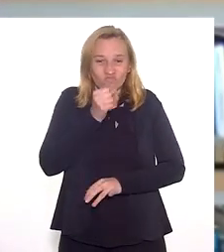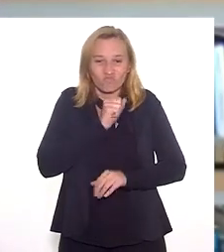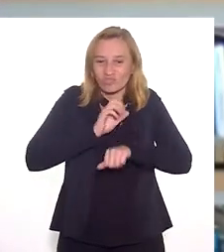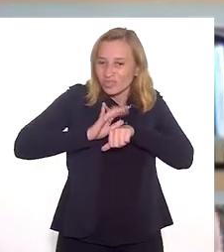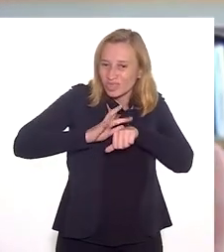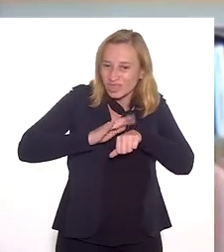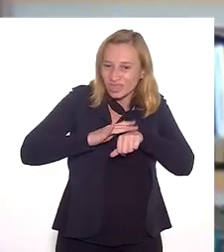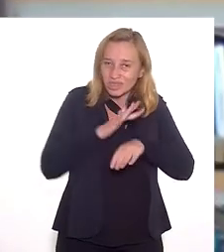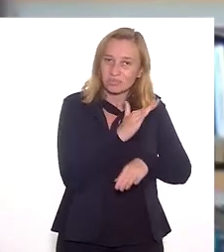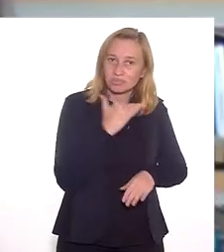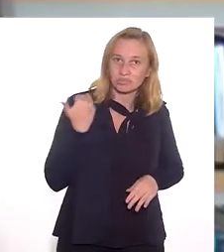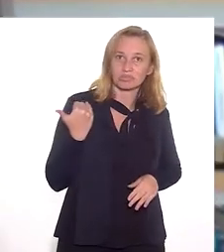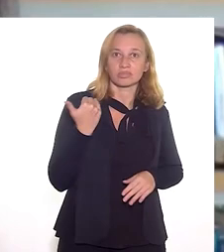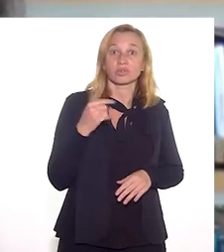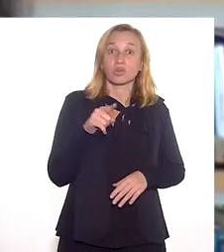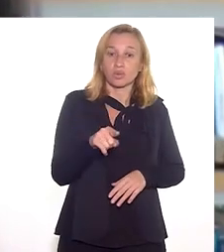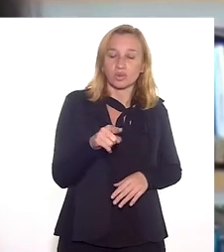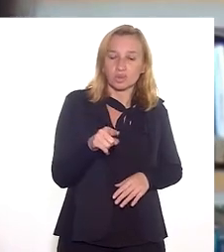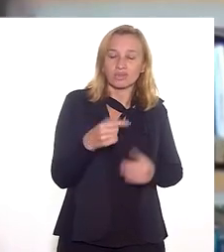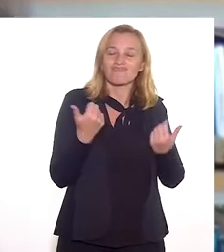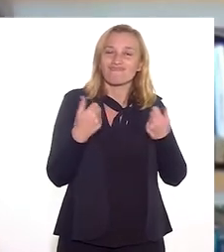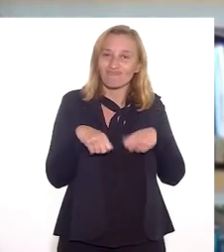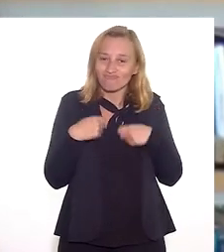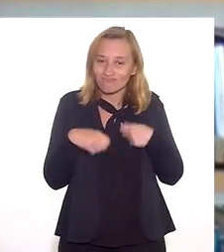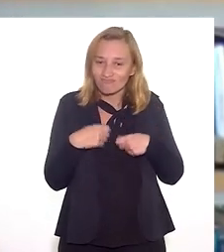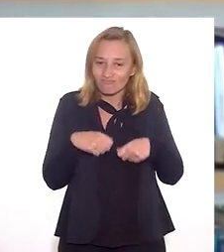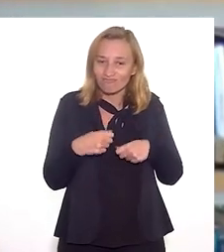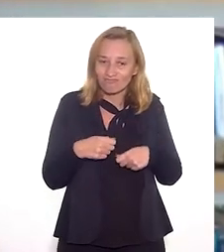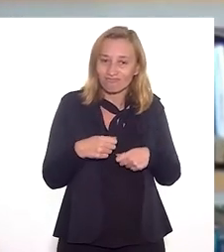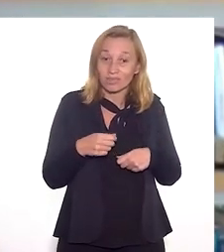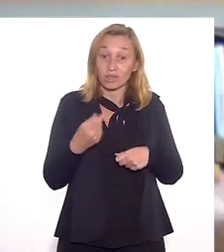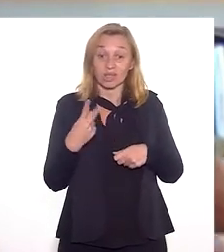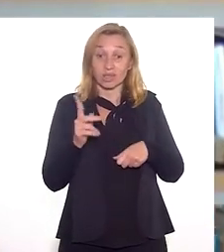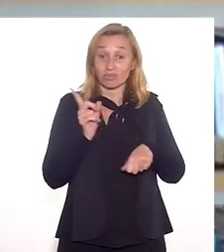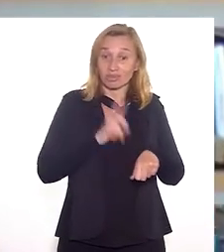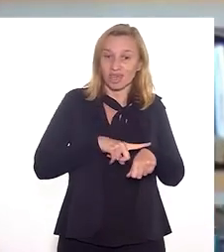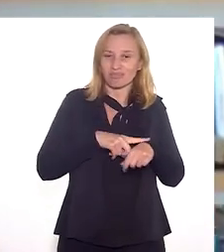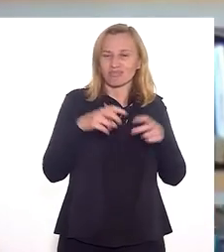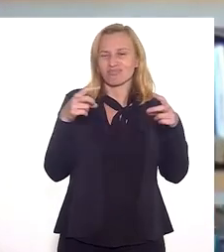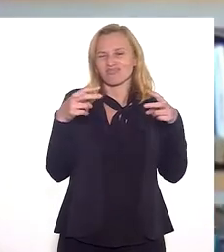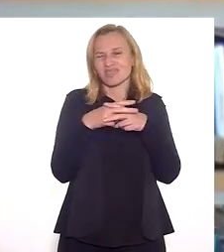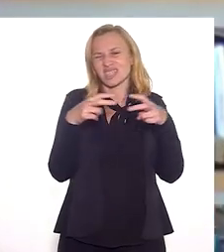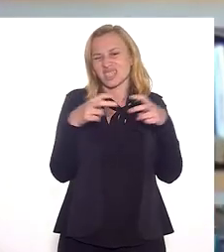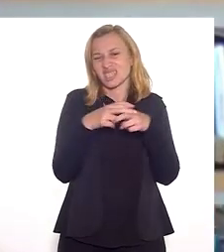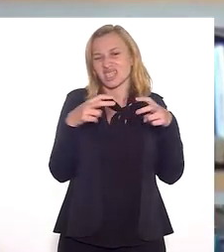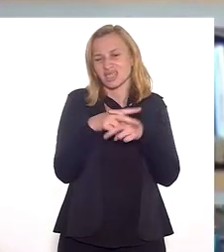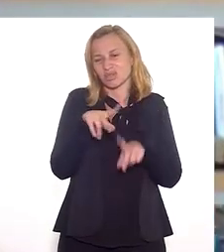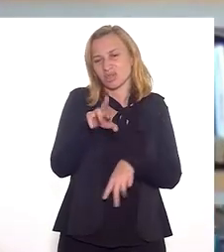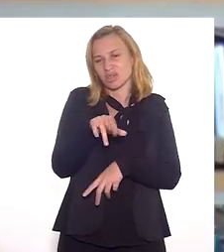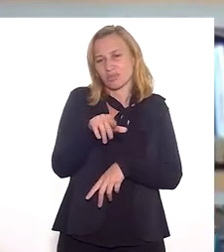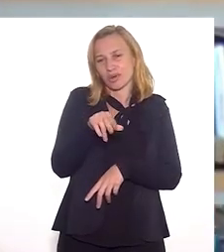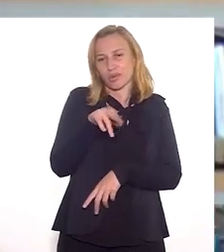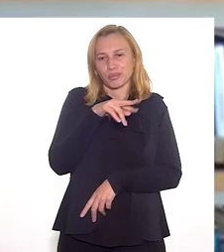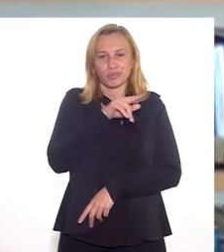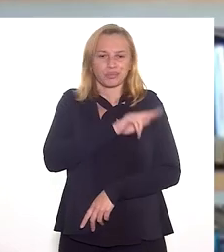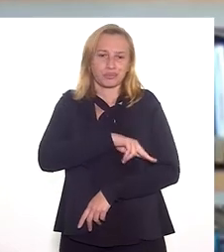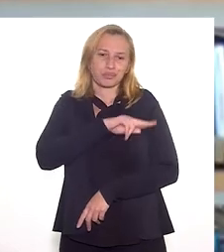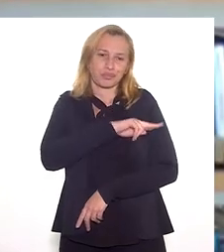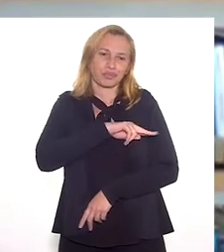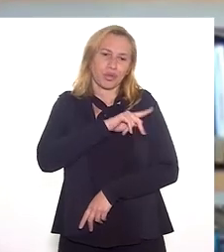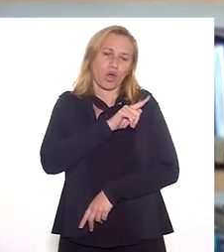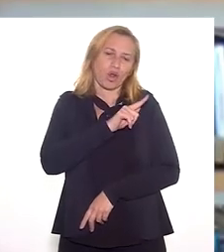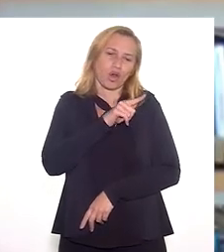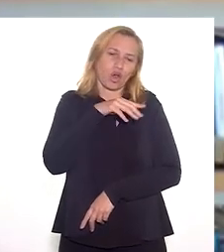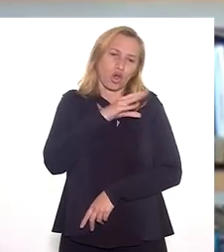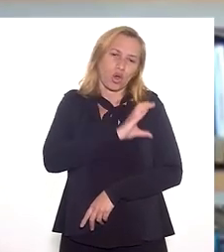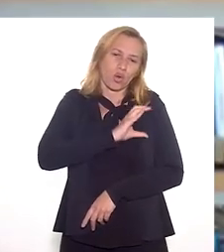da dor, do envelhecimento, das doenças e da morte, você ainda precisar gastar teu tempo brigando com o irmão,